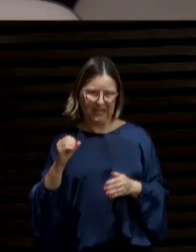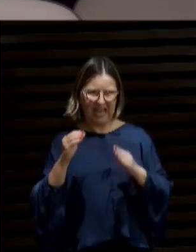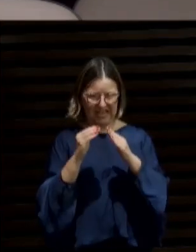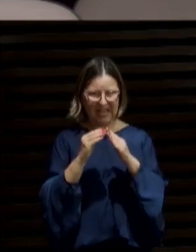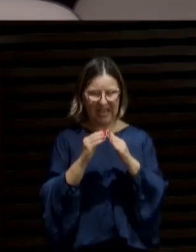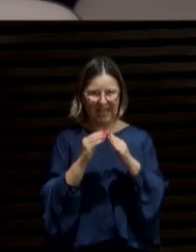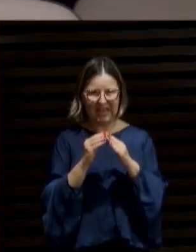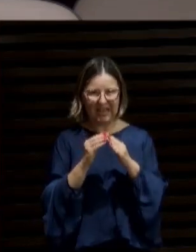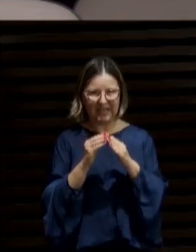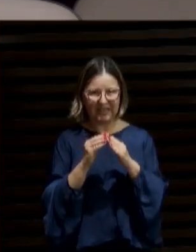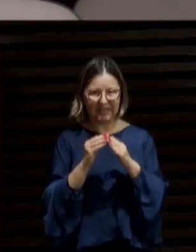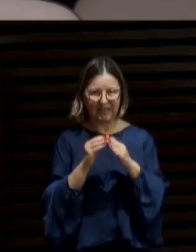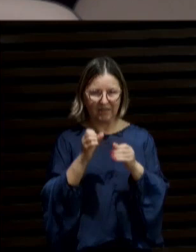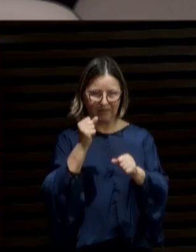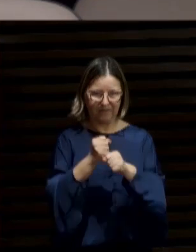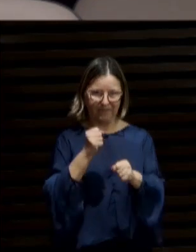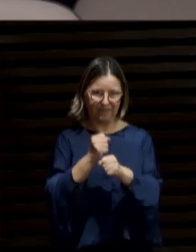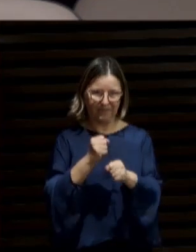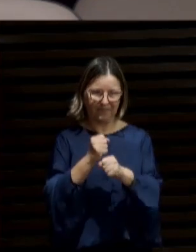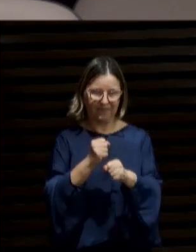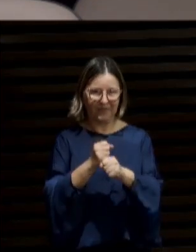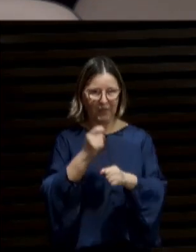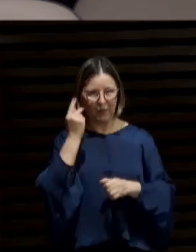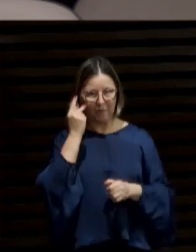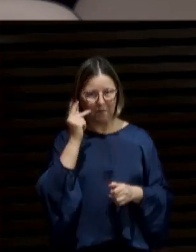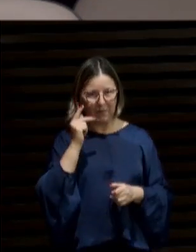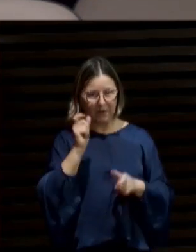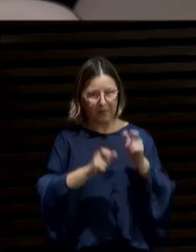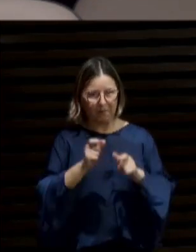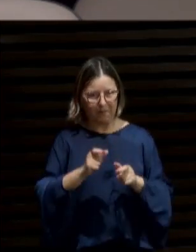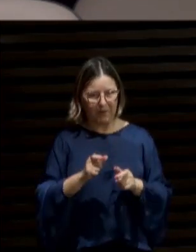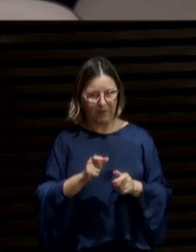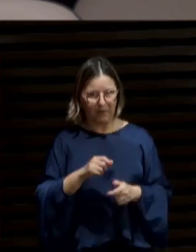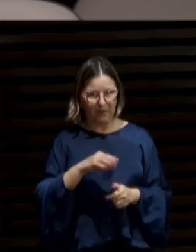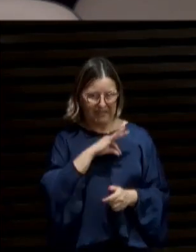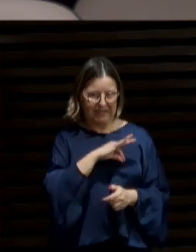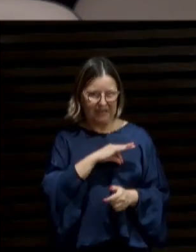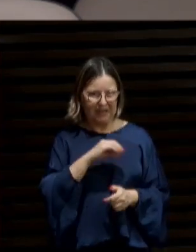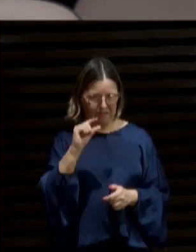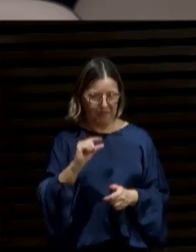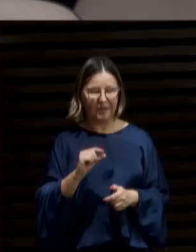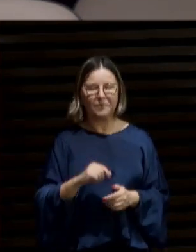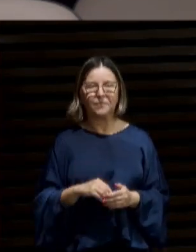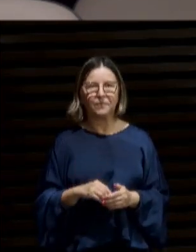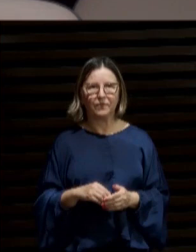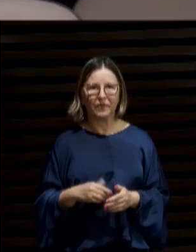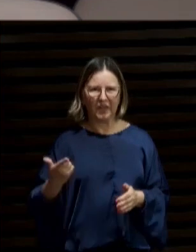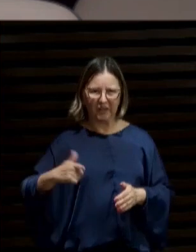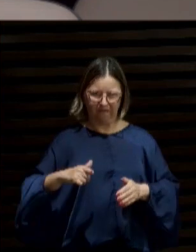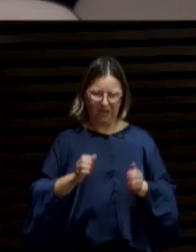populares que tinham sido feitas para pessoas de baixa renda. E veio um grupo de